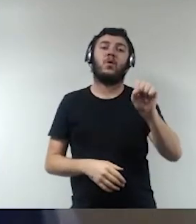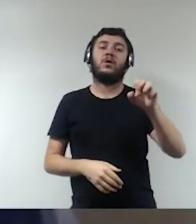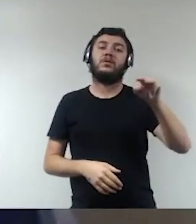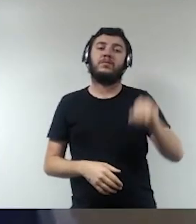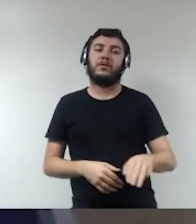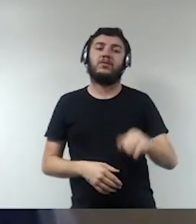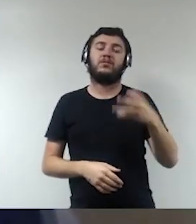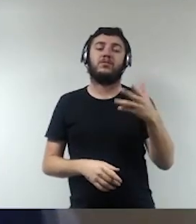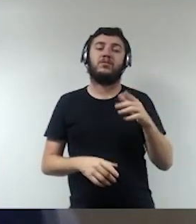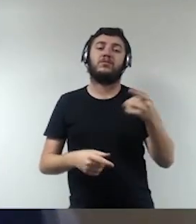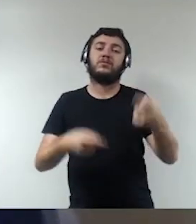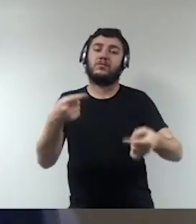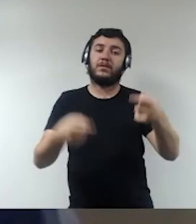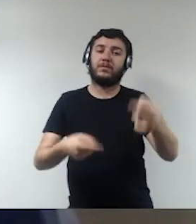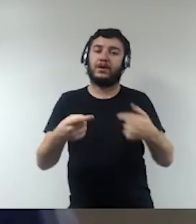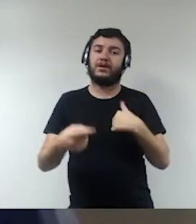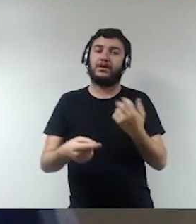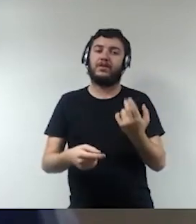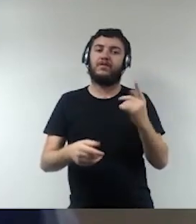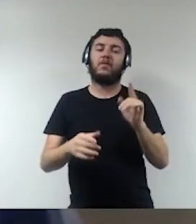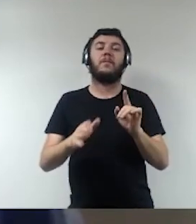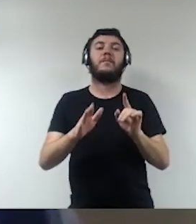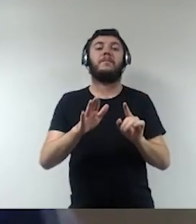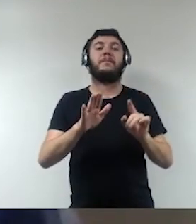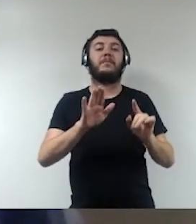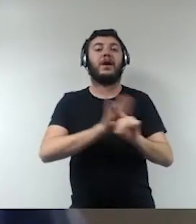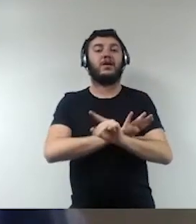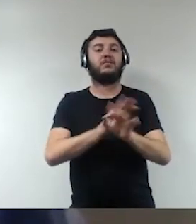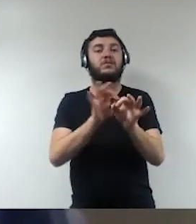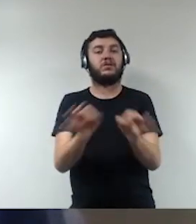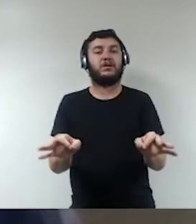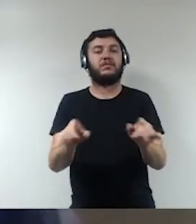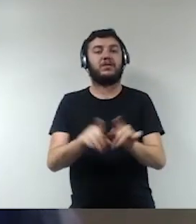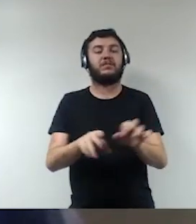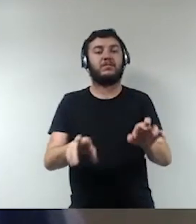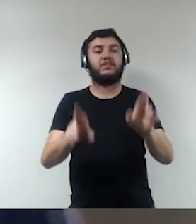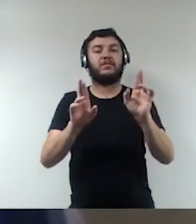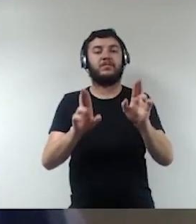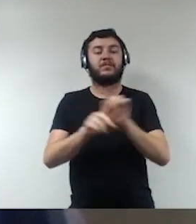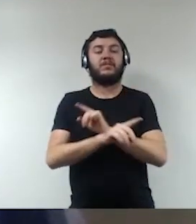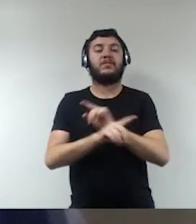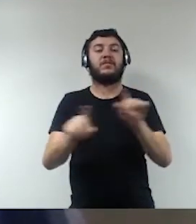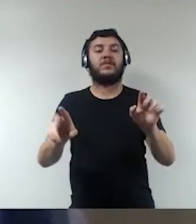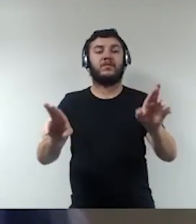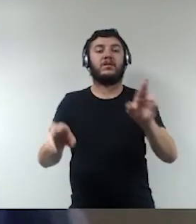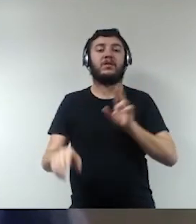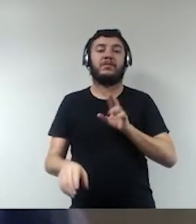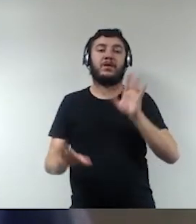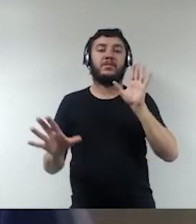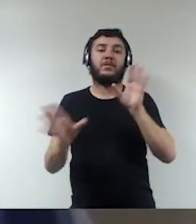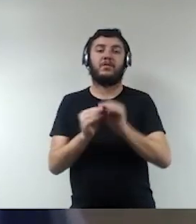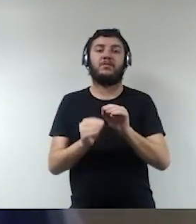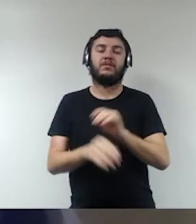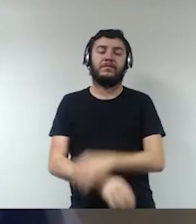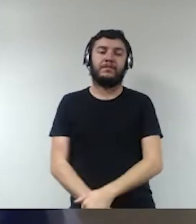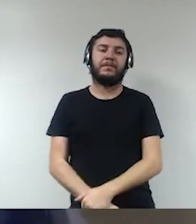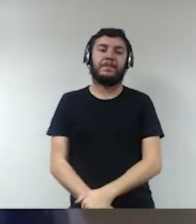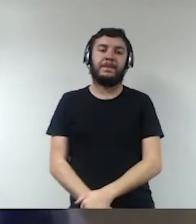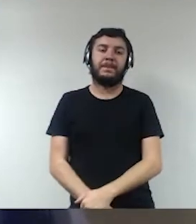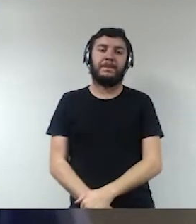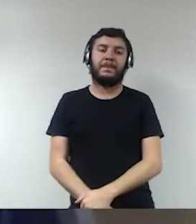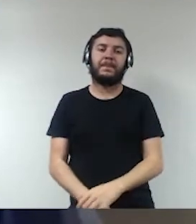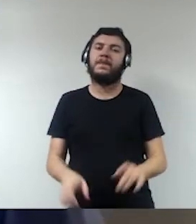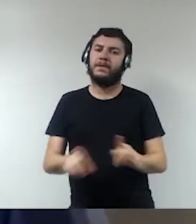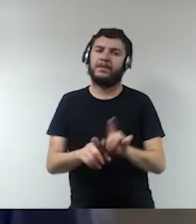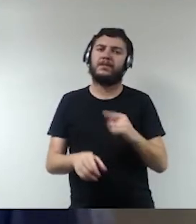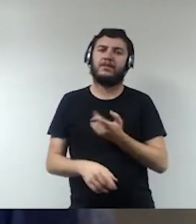painel, então vou fazer algumas perguntas breves e também aguardo respostas breves, apesar do tema